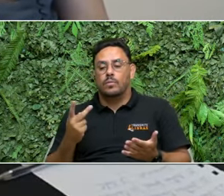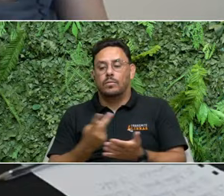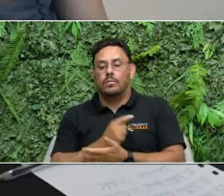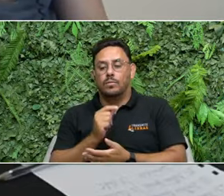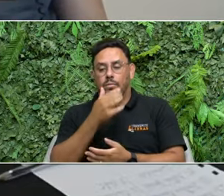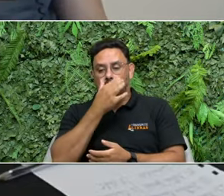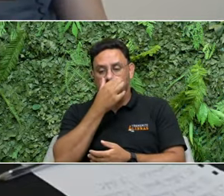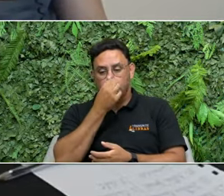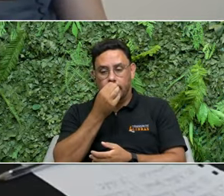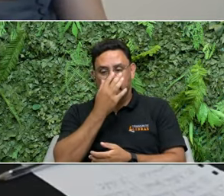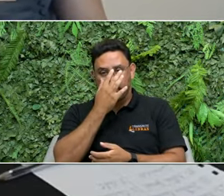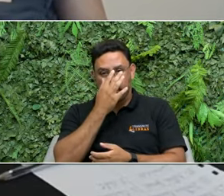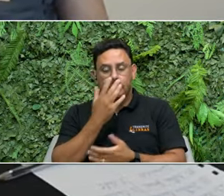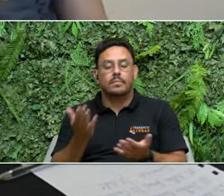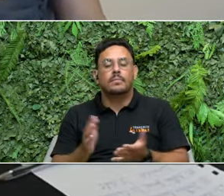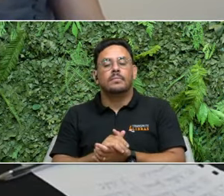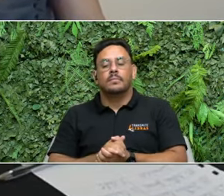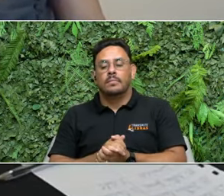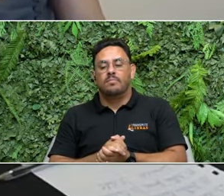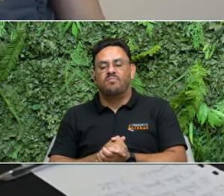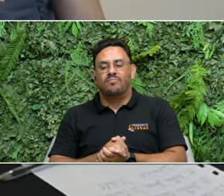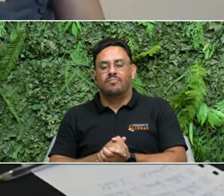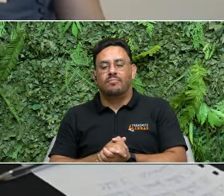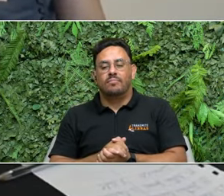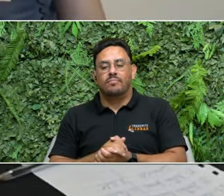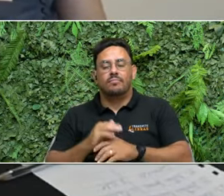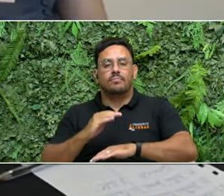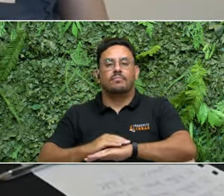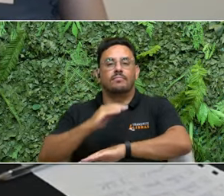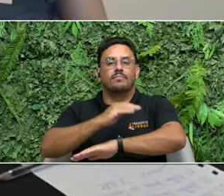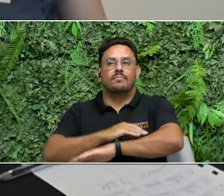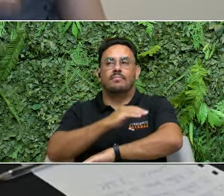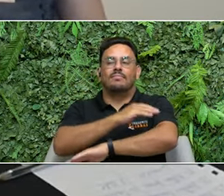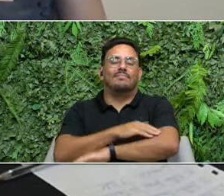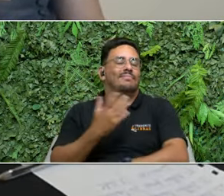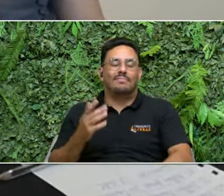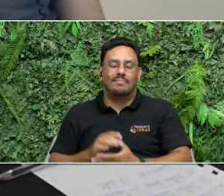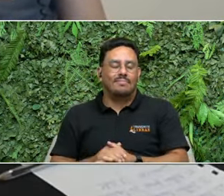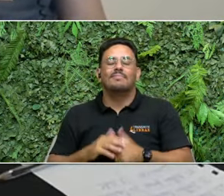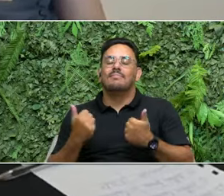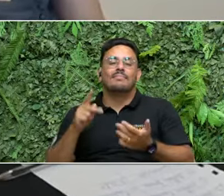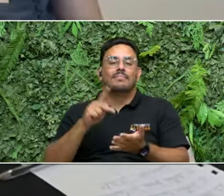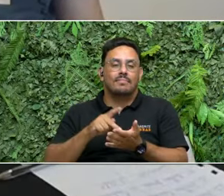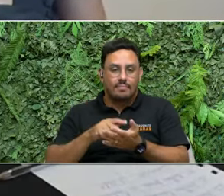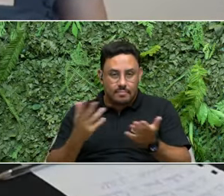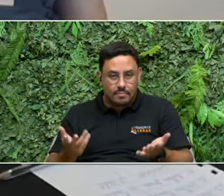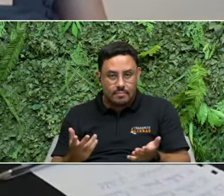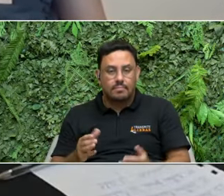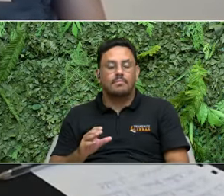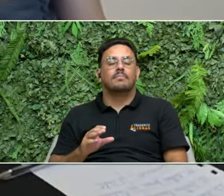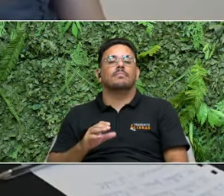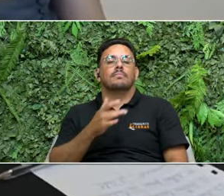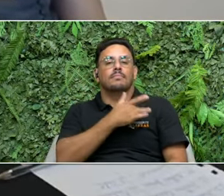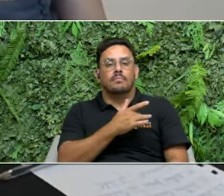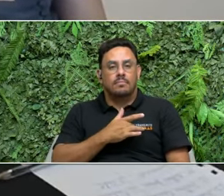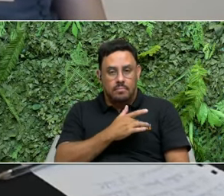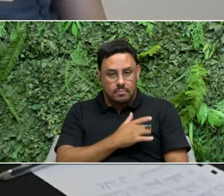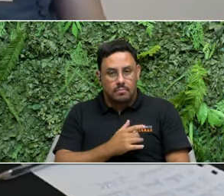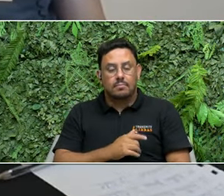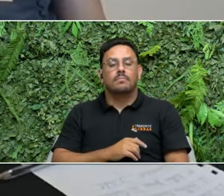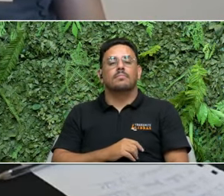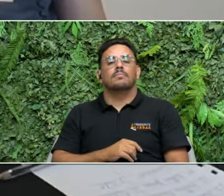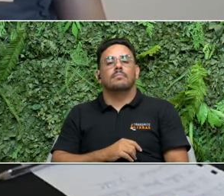Cruzeiro que que foi aí meu filho você tá ouvindo aí o ah o o é um sapo né Ah entendi mas é isso Bob um